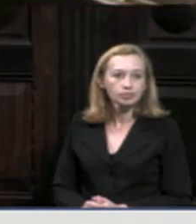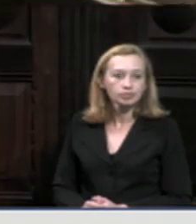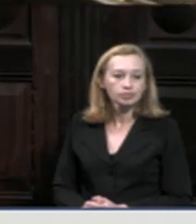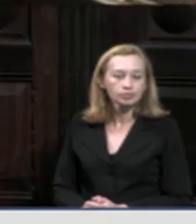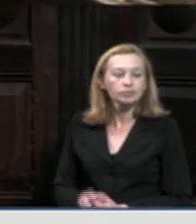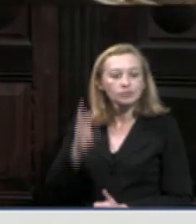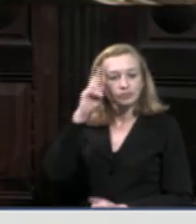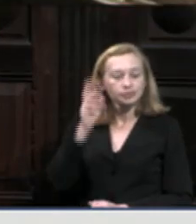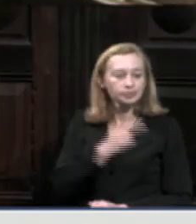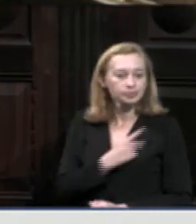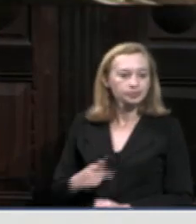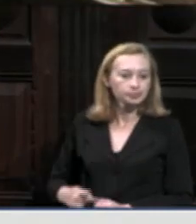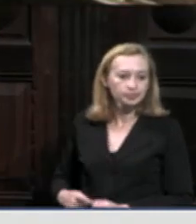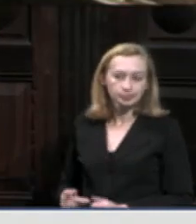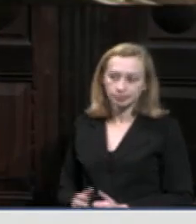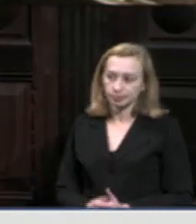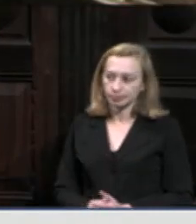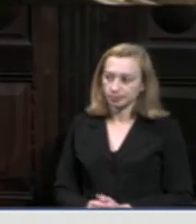Senhor presidente,